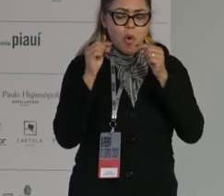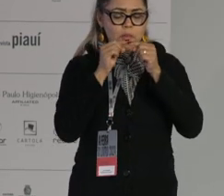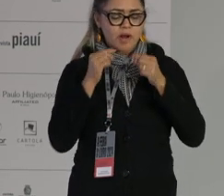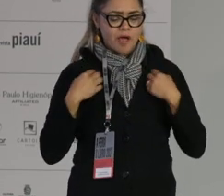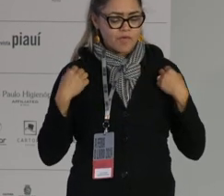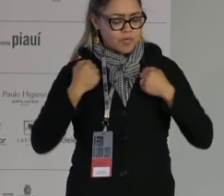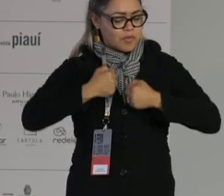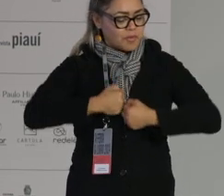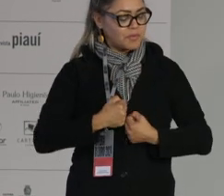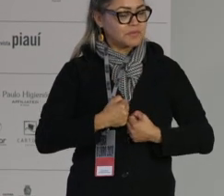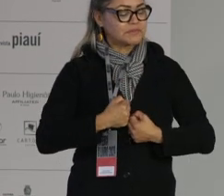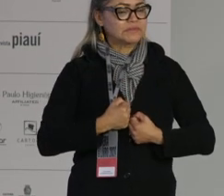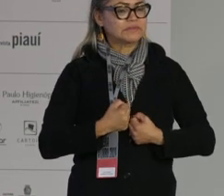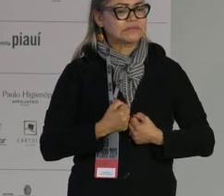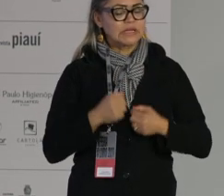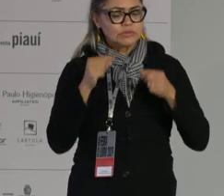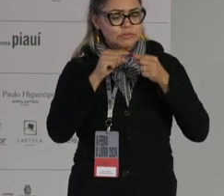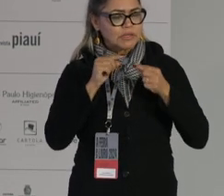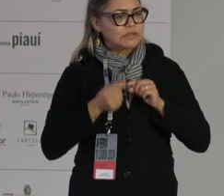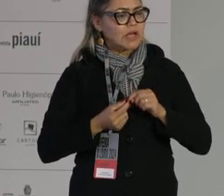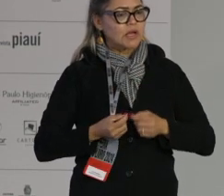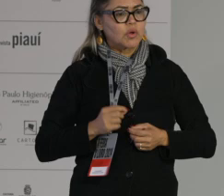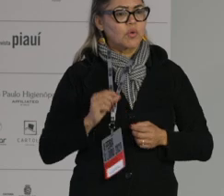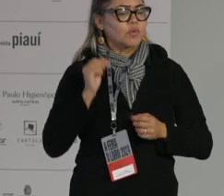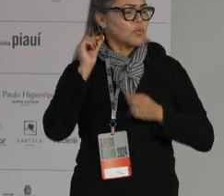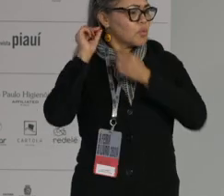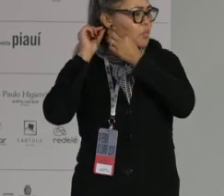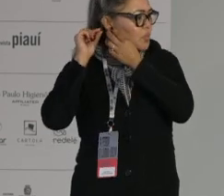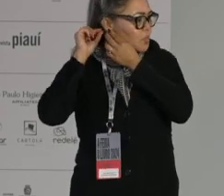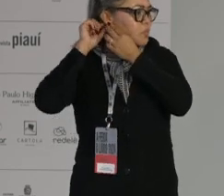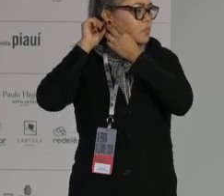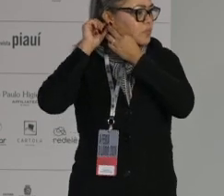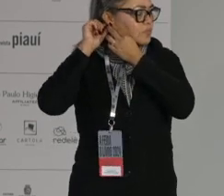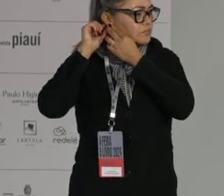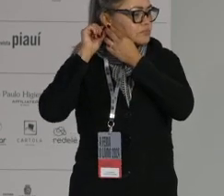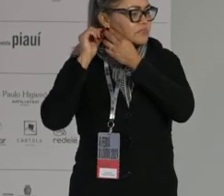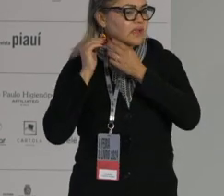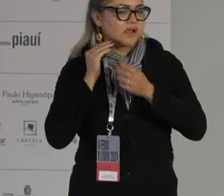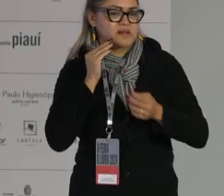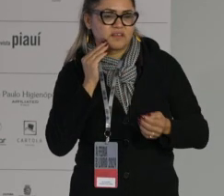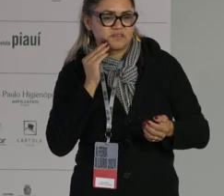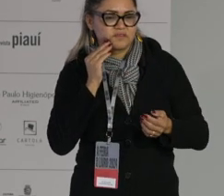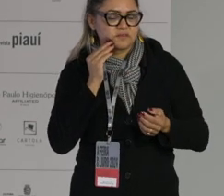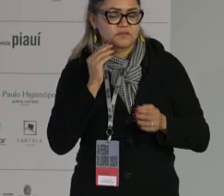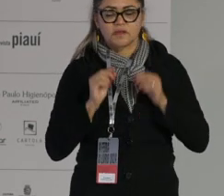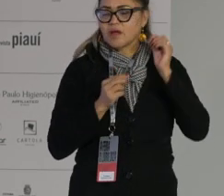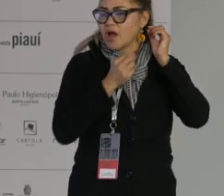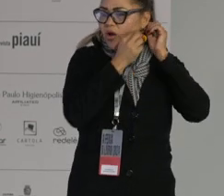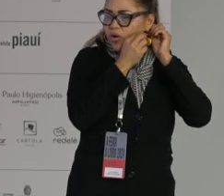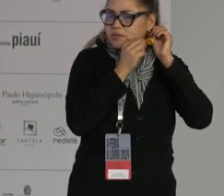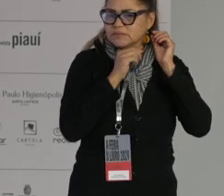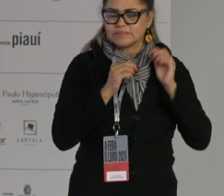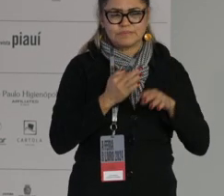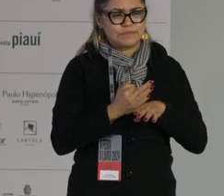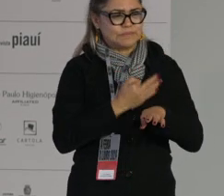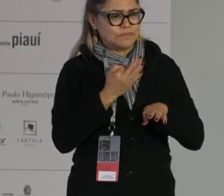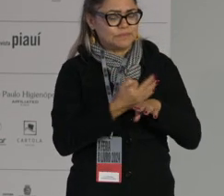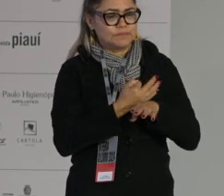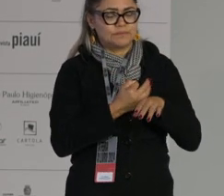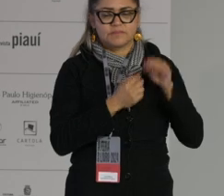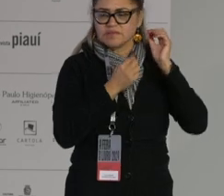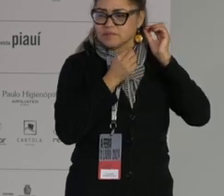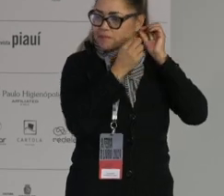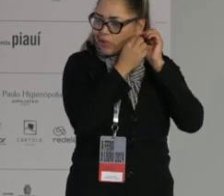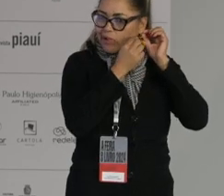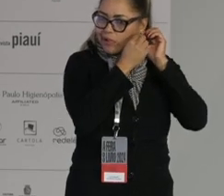blusa. Tenta encaixar uma das tarraxas avulsas, frouxa. A outra, muito apertada, a haste nem